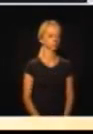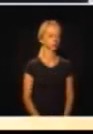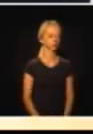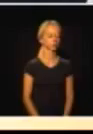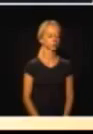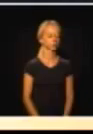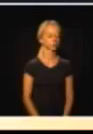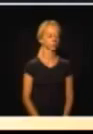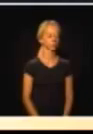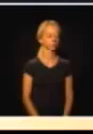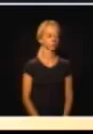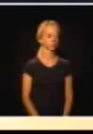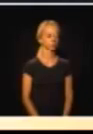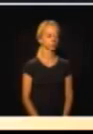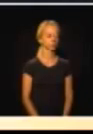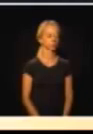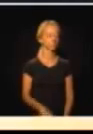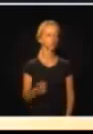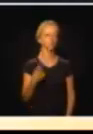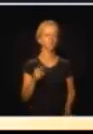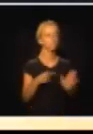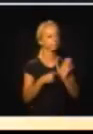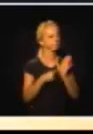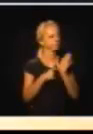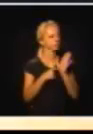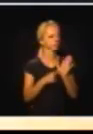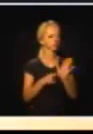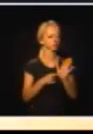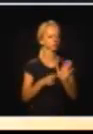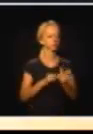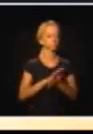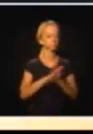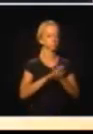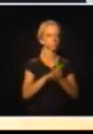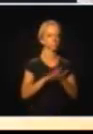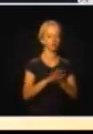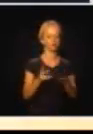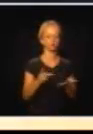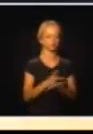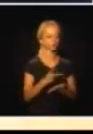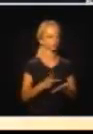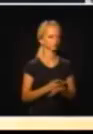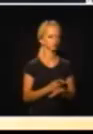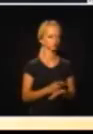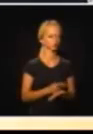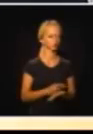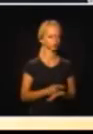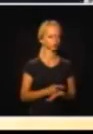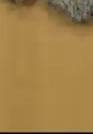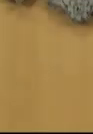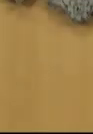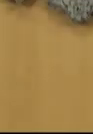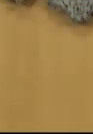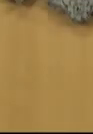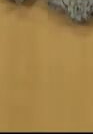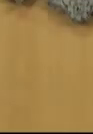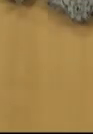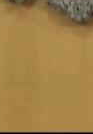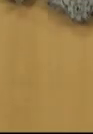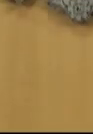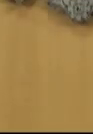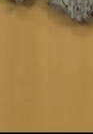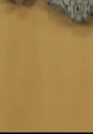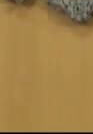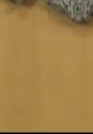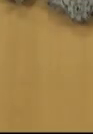não apresenta nenhuma irregularidade ea empresa fornecedora aí evidentemente que estaria fiscalizando jeferson